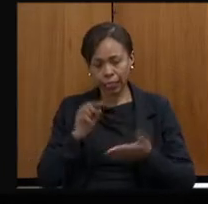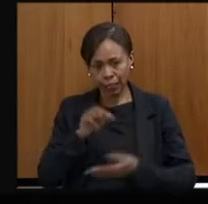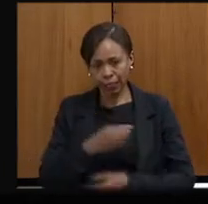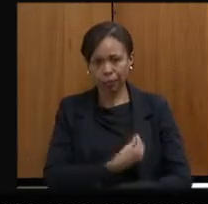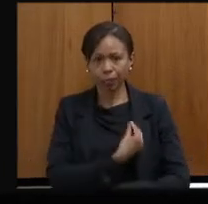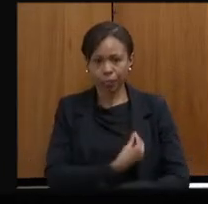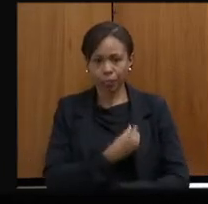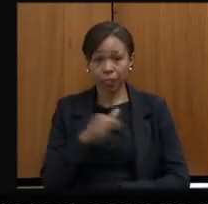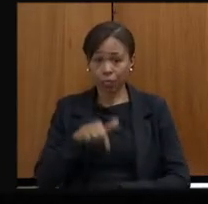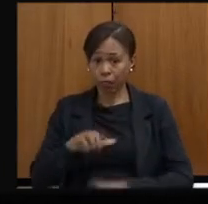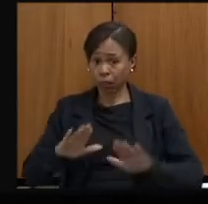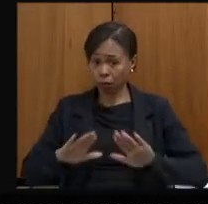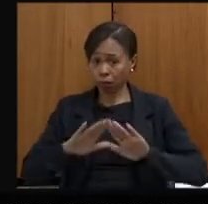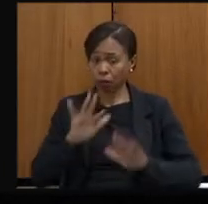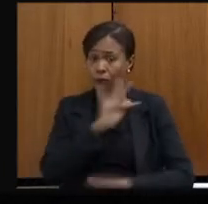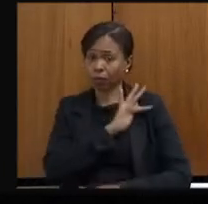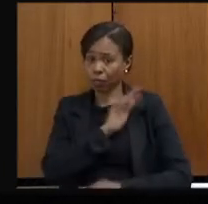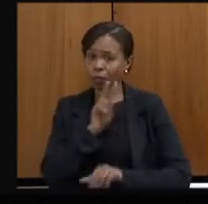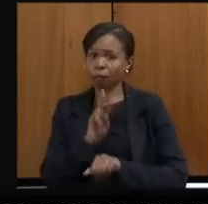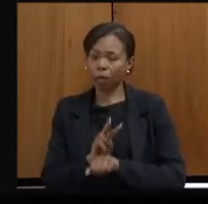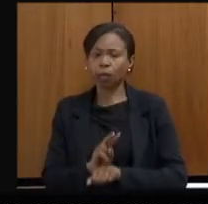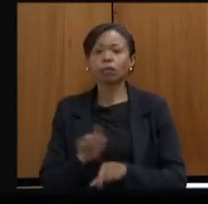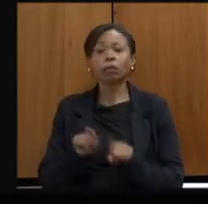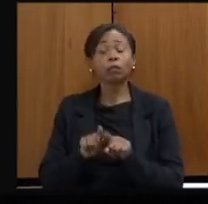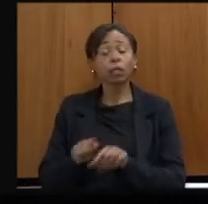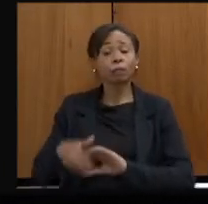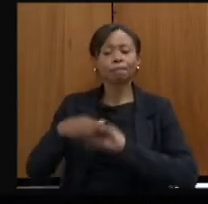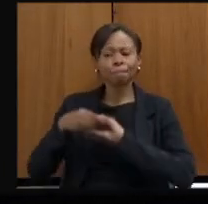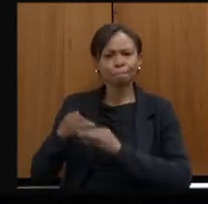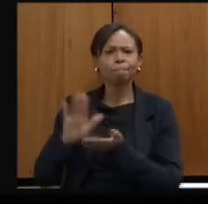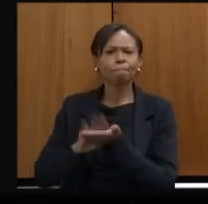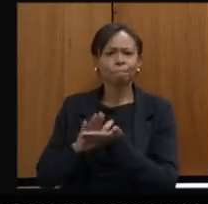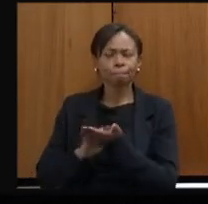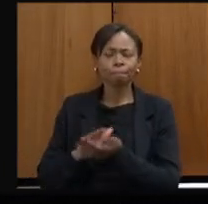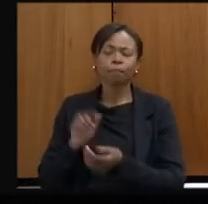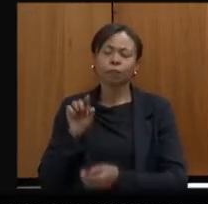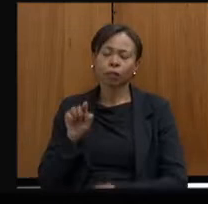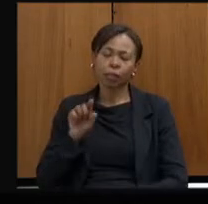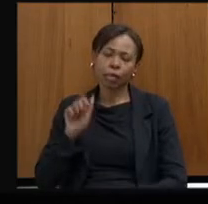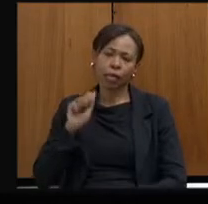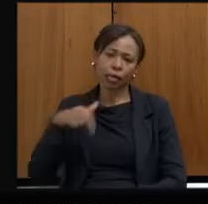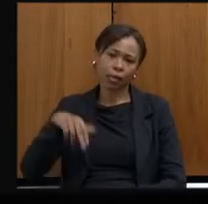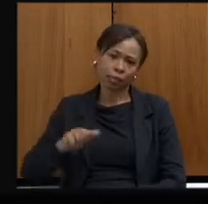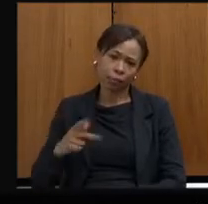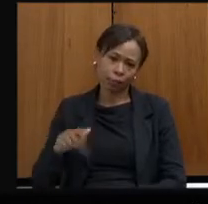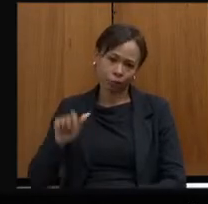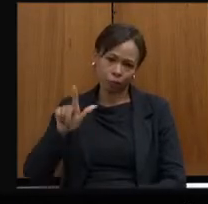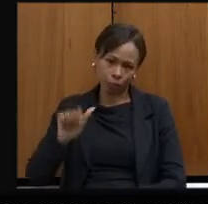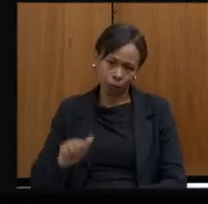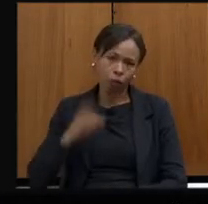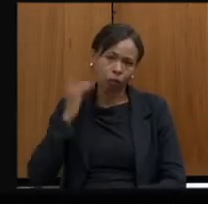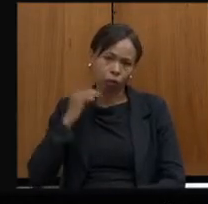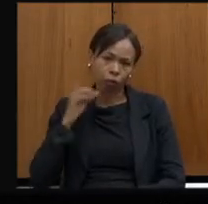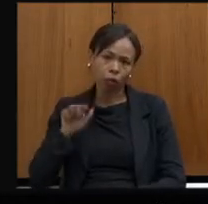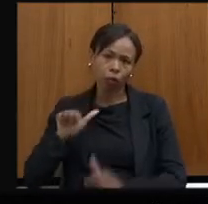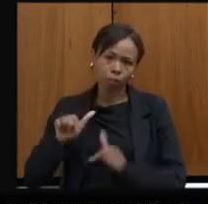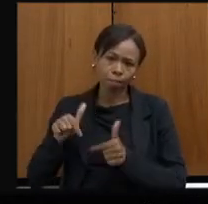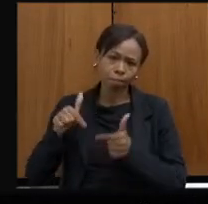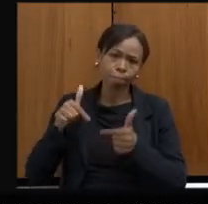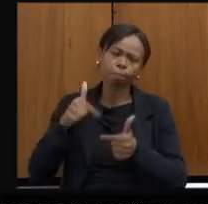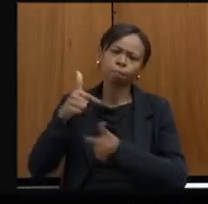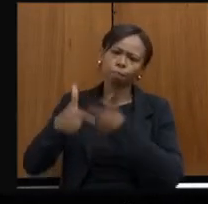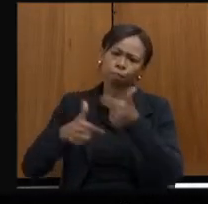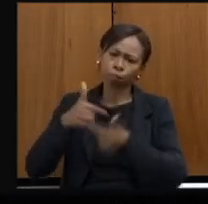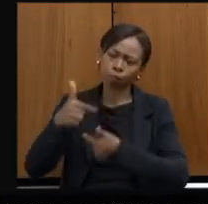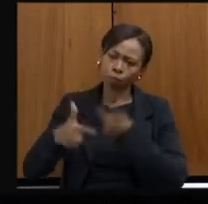nesse Fiscaliza Mais. Não sem antes, deputada Ana Paula, parabenizar seu trabalho, seu empenho, minha colega de profissão, conduzindo muito bem